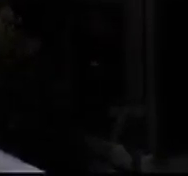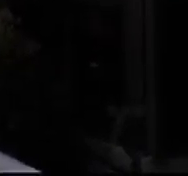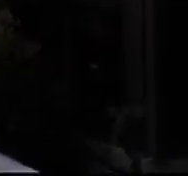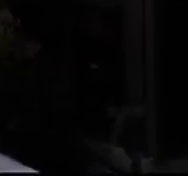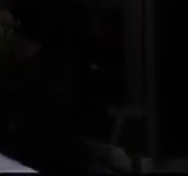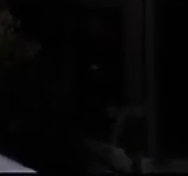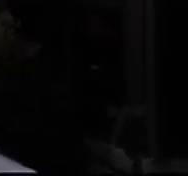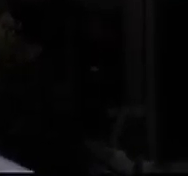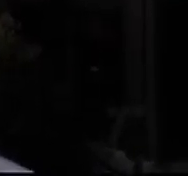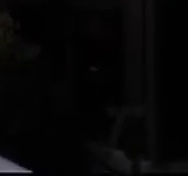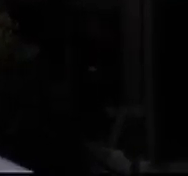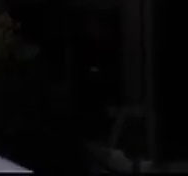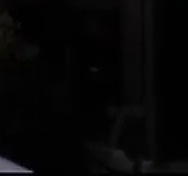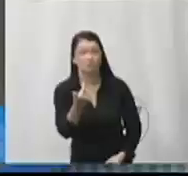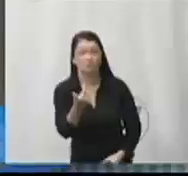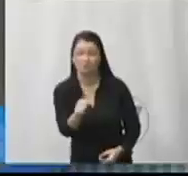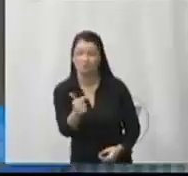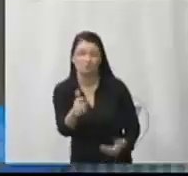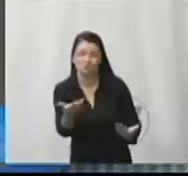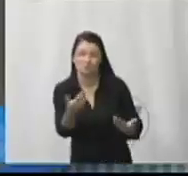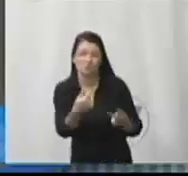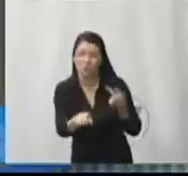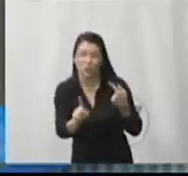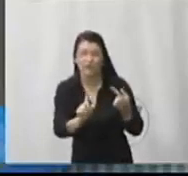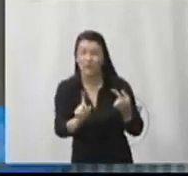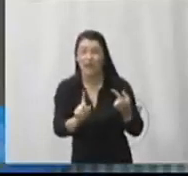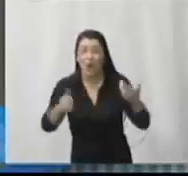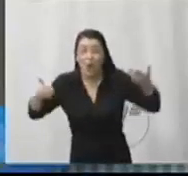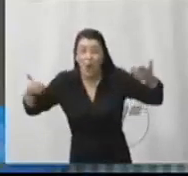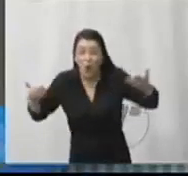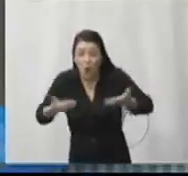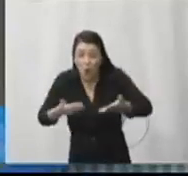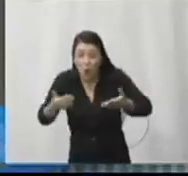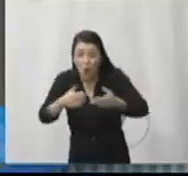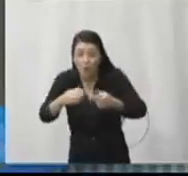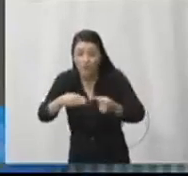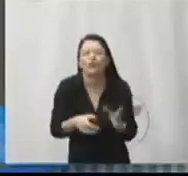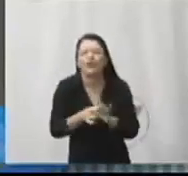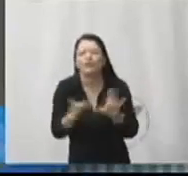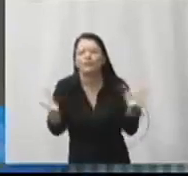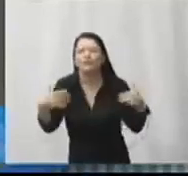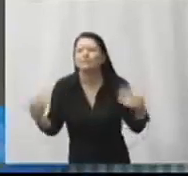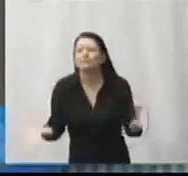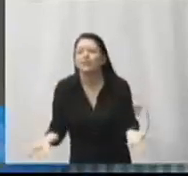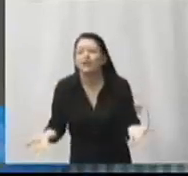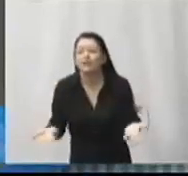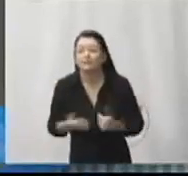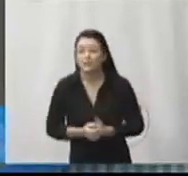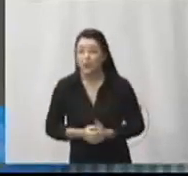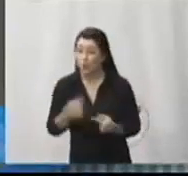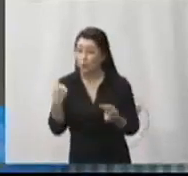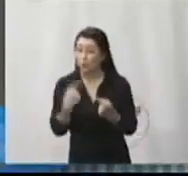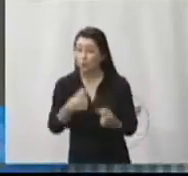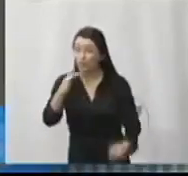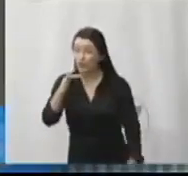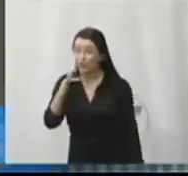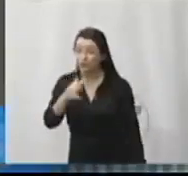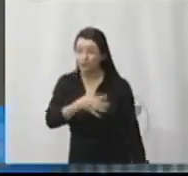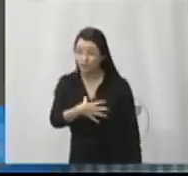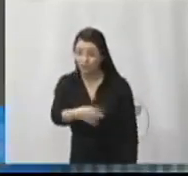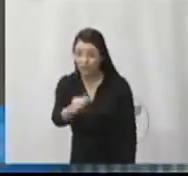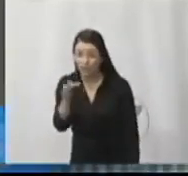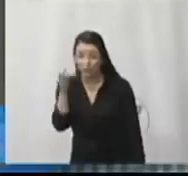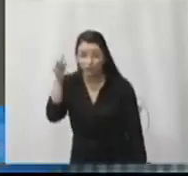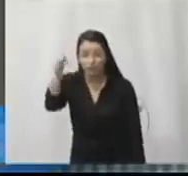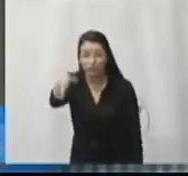pagar uma multa ele ainda pode recorrer da decisão mas essa sentença Pode não ter efeito prático já que o Gilvan da Federal vai deixar a